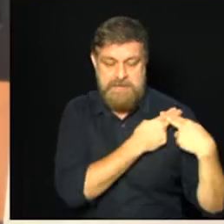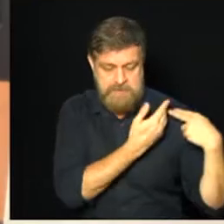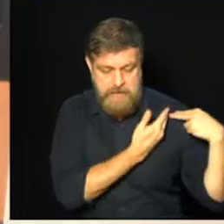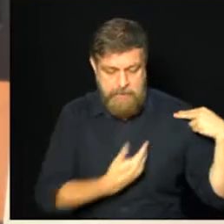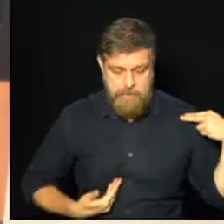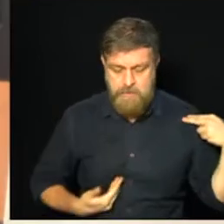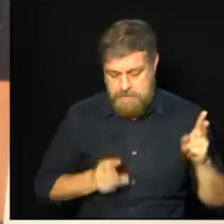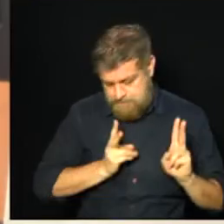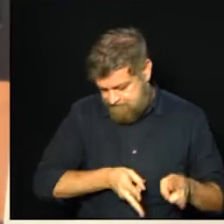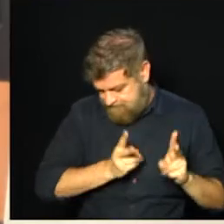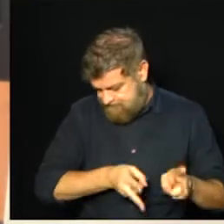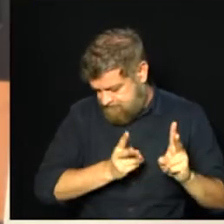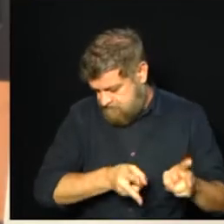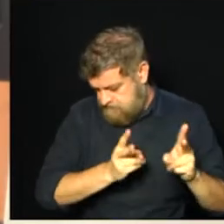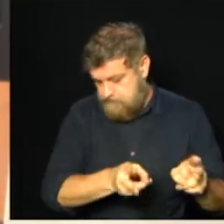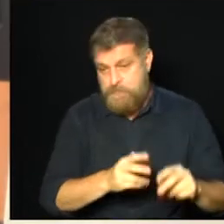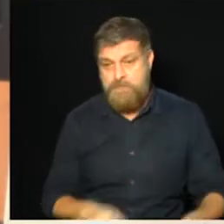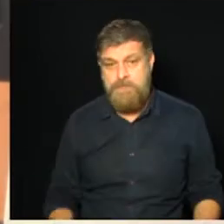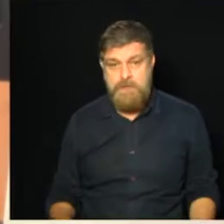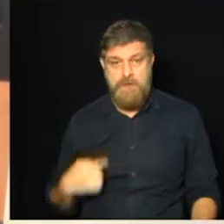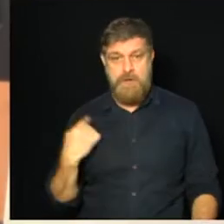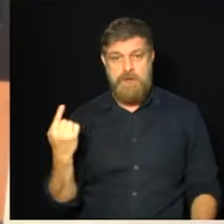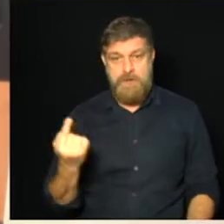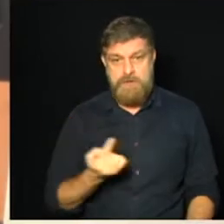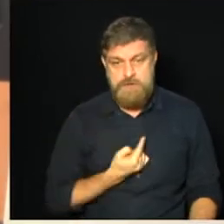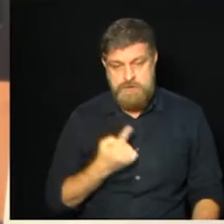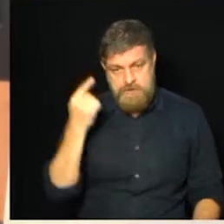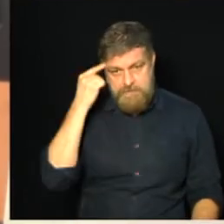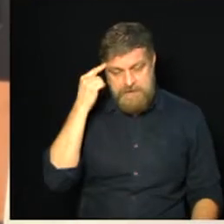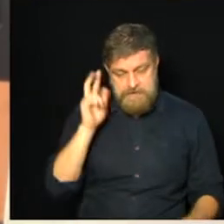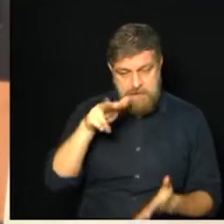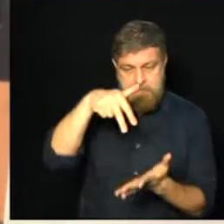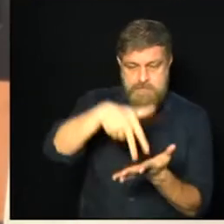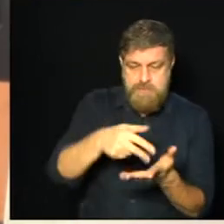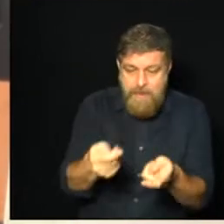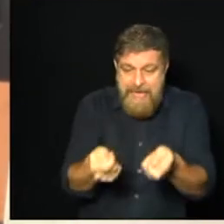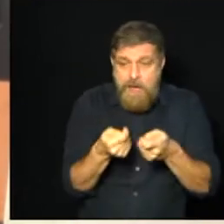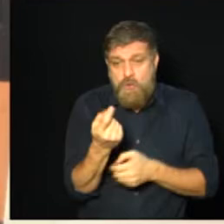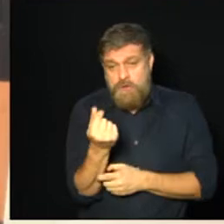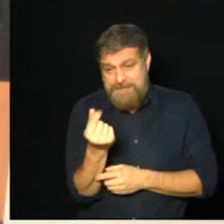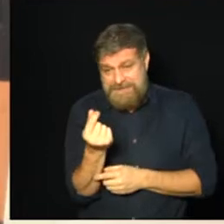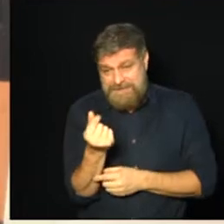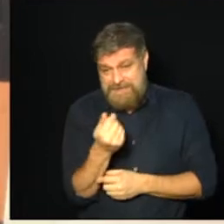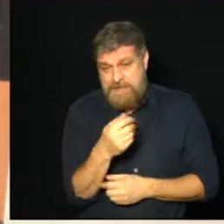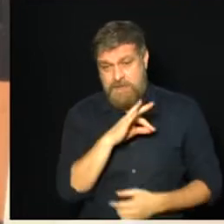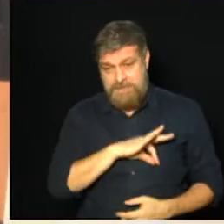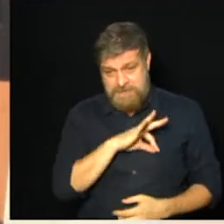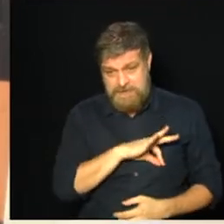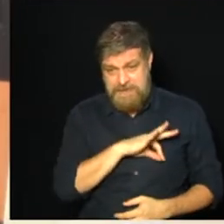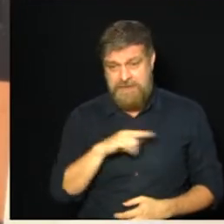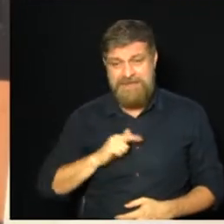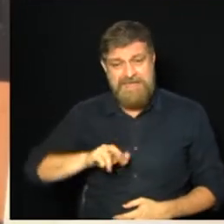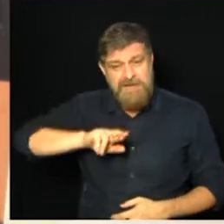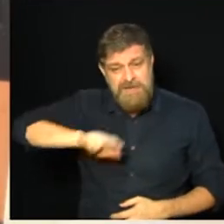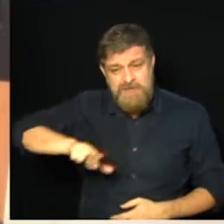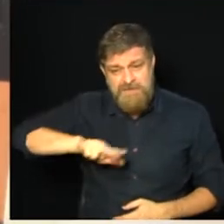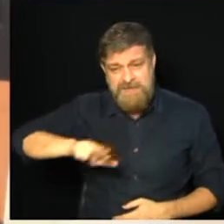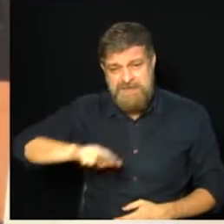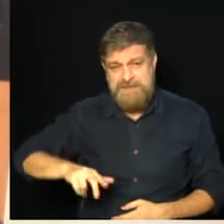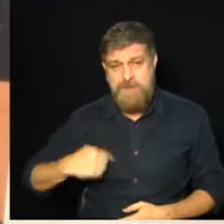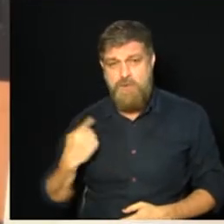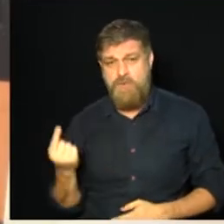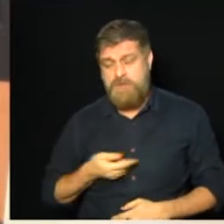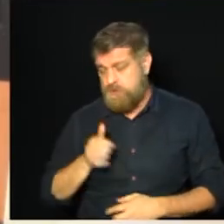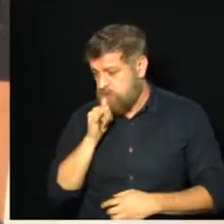nosso. Quando a gente coloca os postos de trabalho, a questão de economicidade, tem um diferencial no dia a dia muito grande, quando a gente